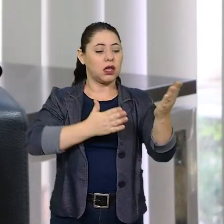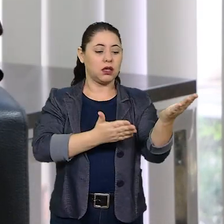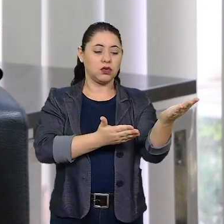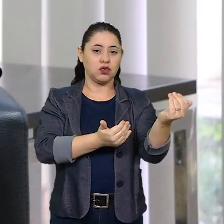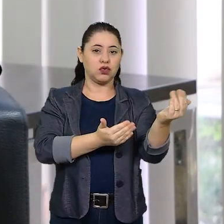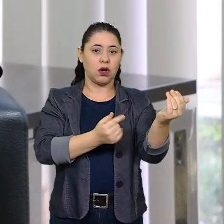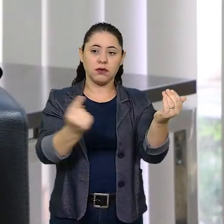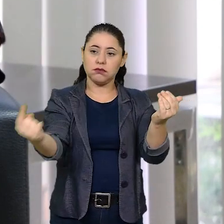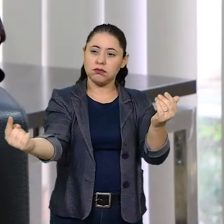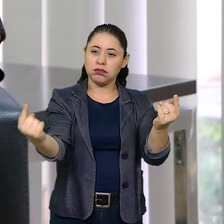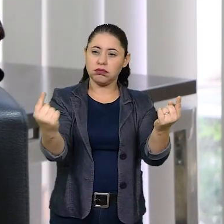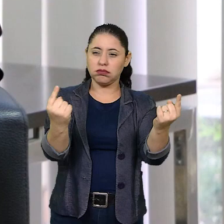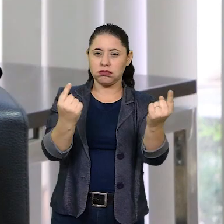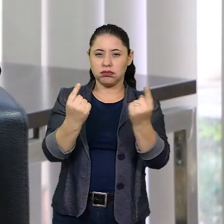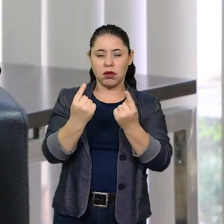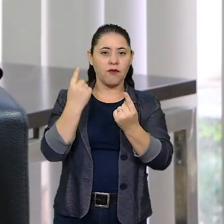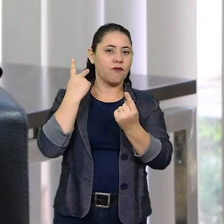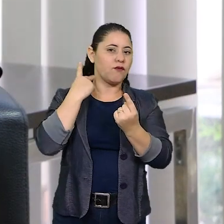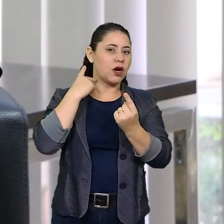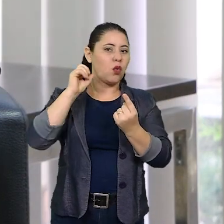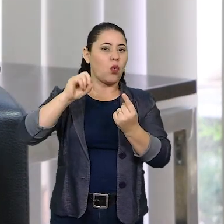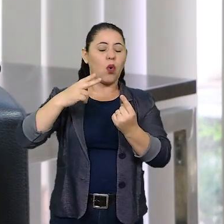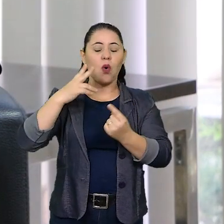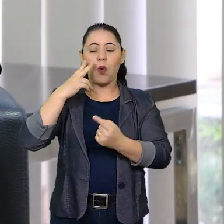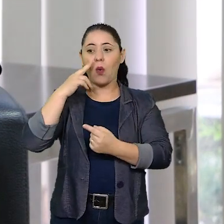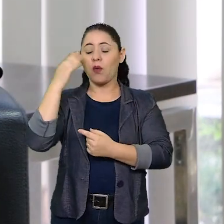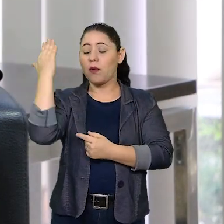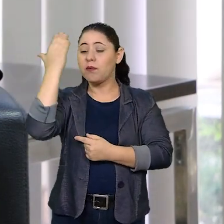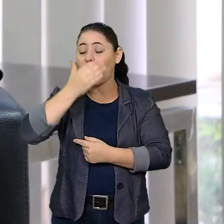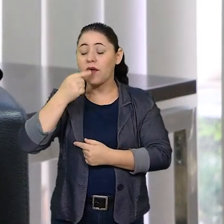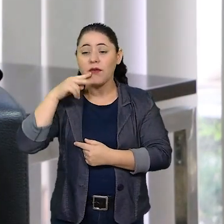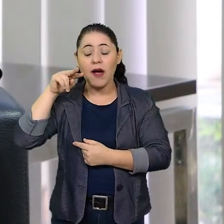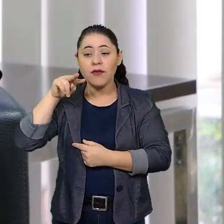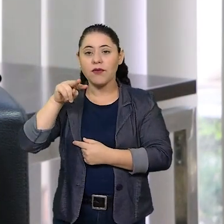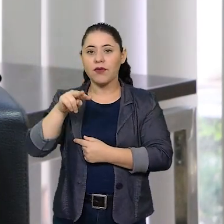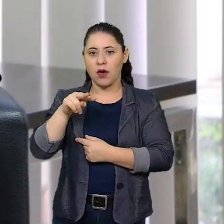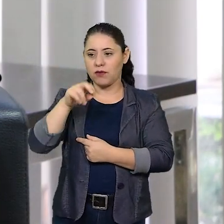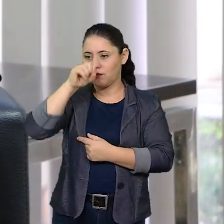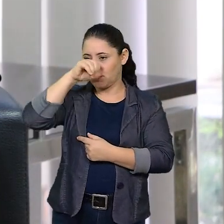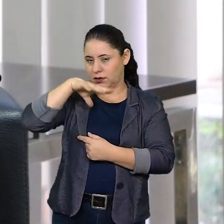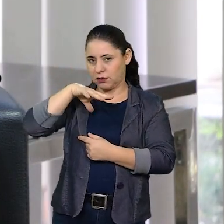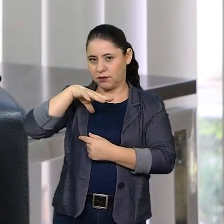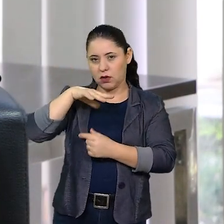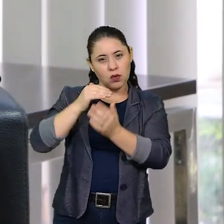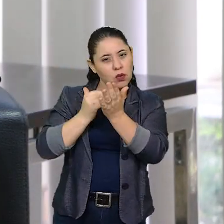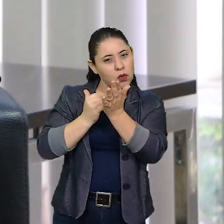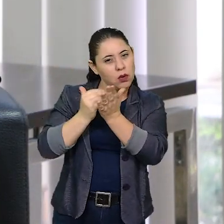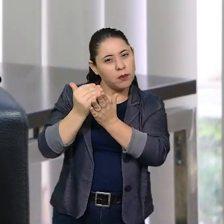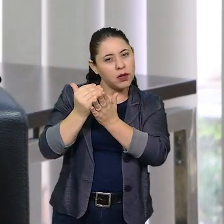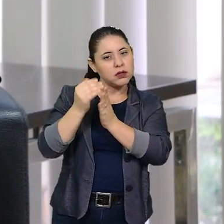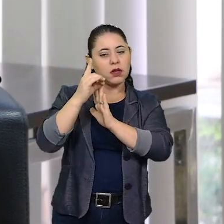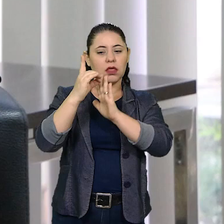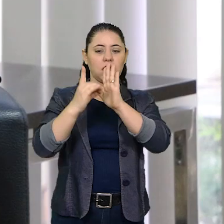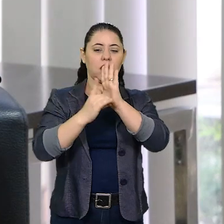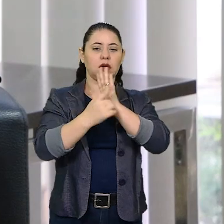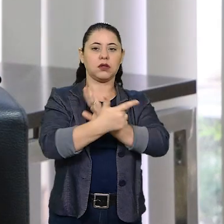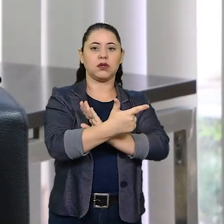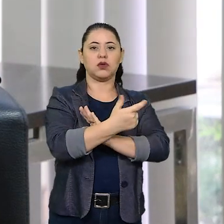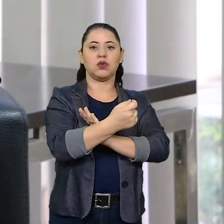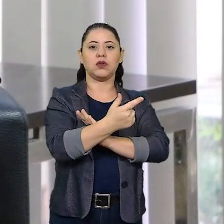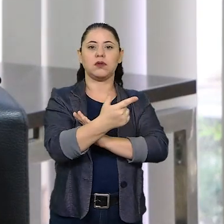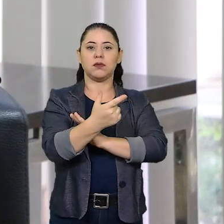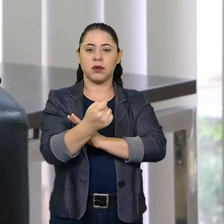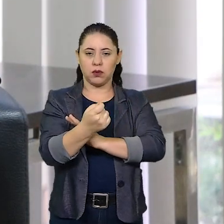escutar a criança ou o adolescente que for vítima ou testemunha de uma violência, desde o início da década